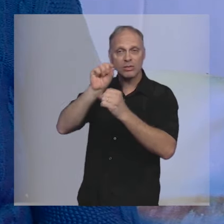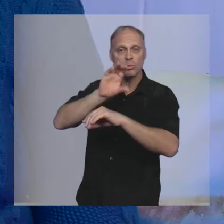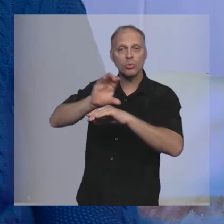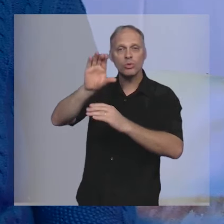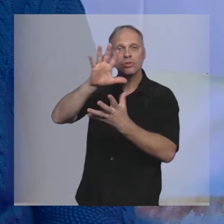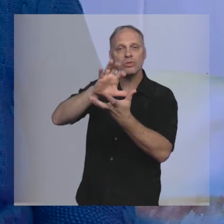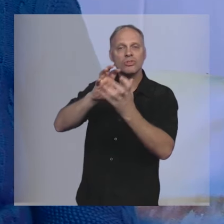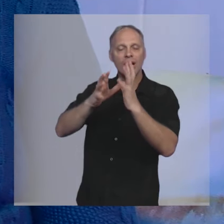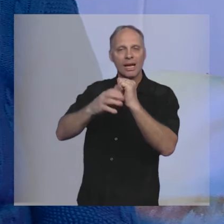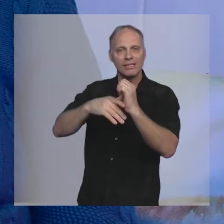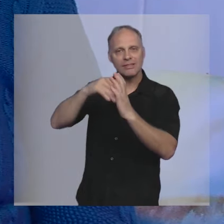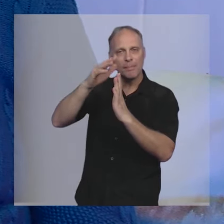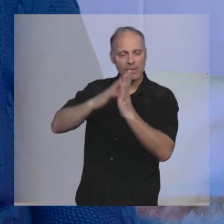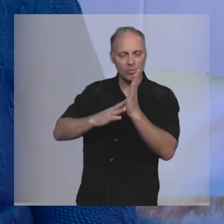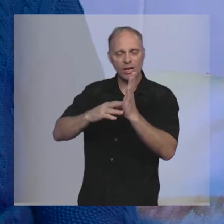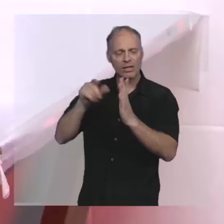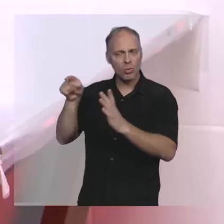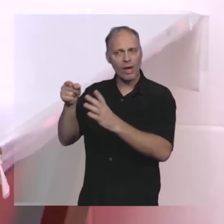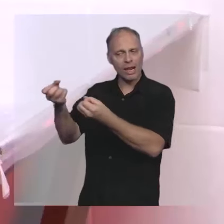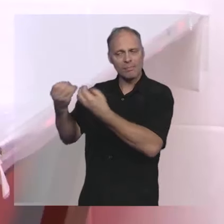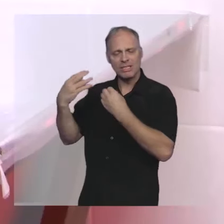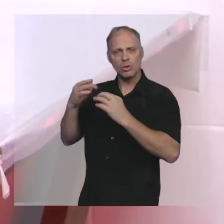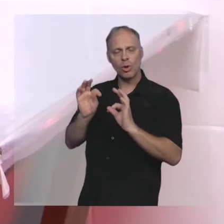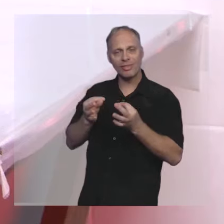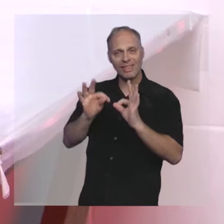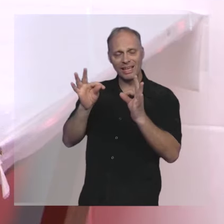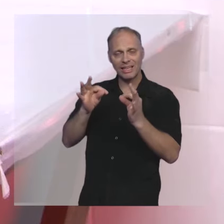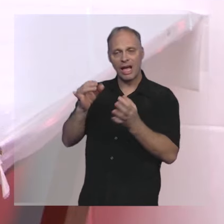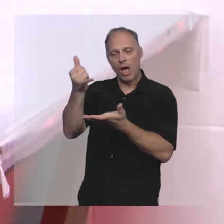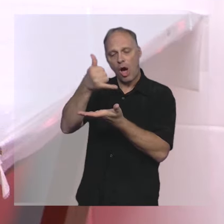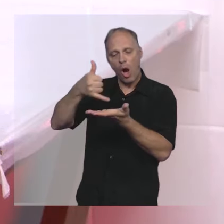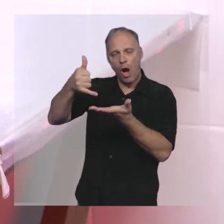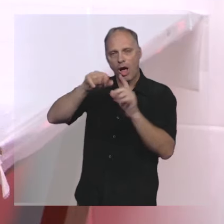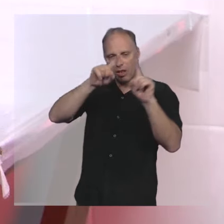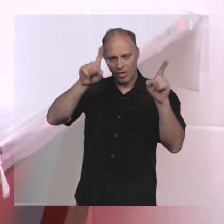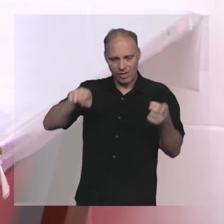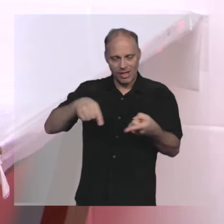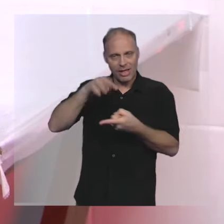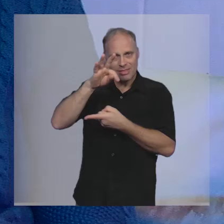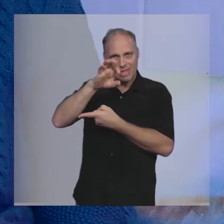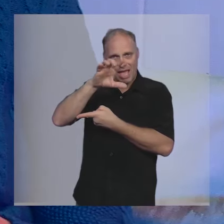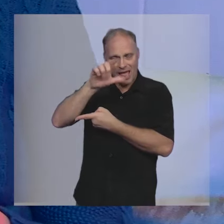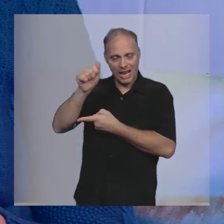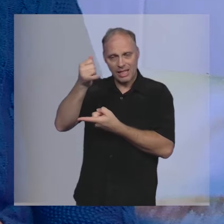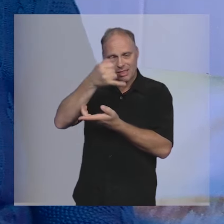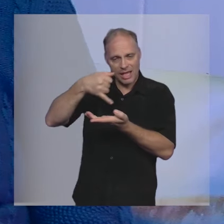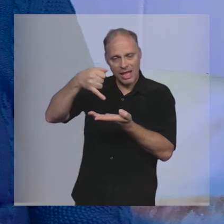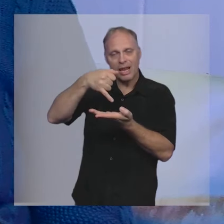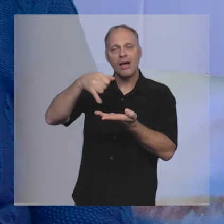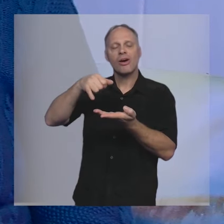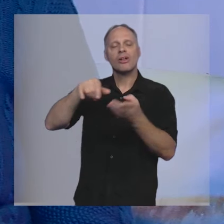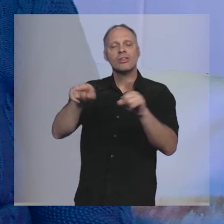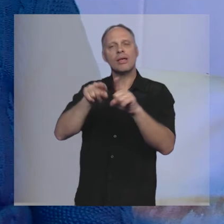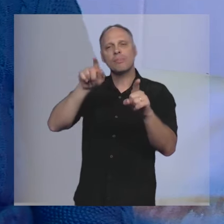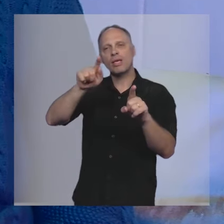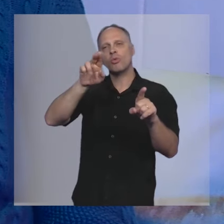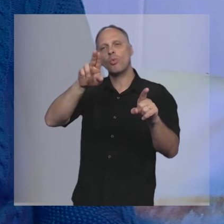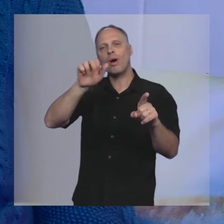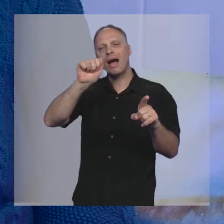Só que com ela eu aprendi técnicas. Óleo sobre tela e guache sobre papel, que seria quase uma têmpera,